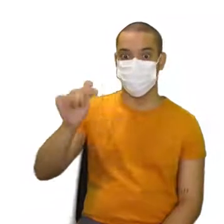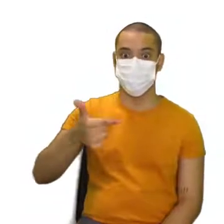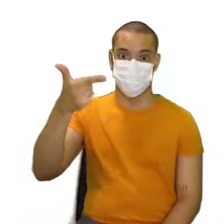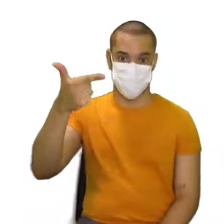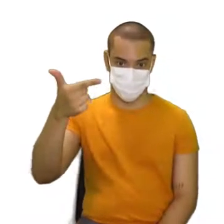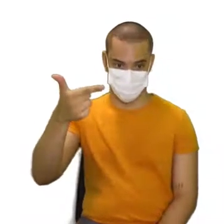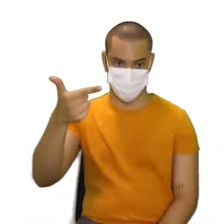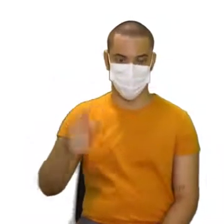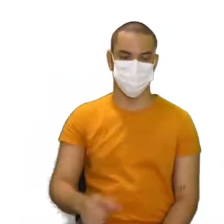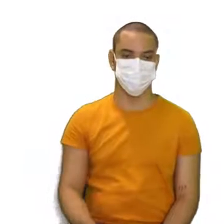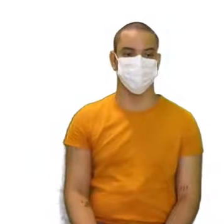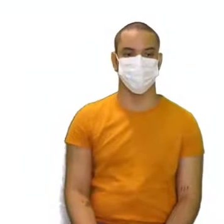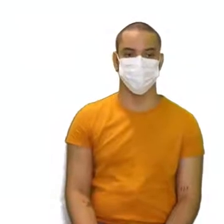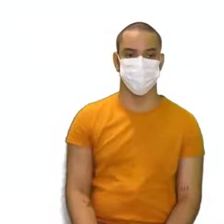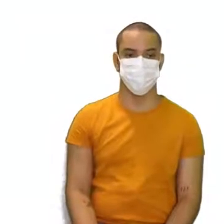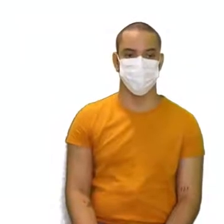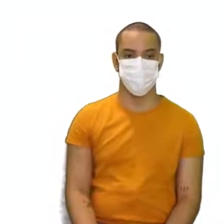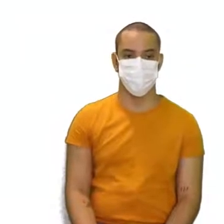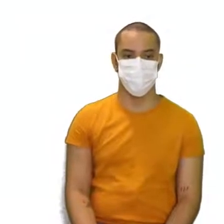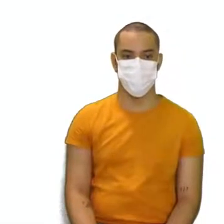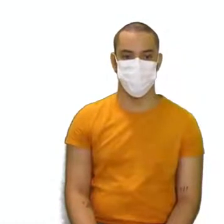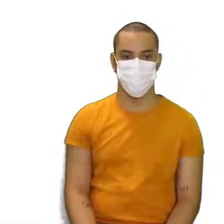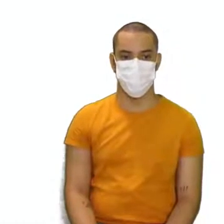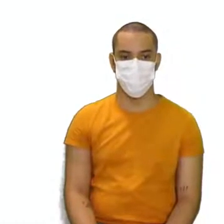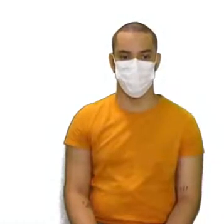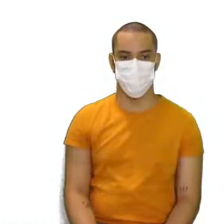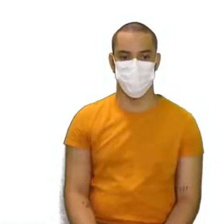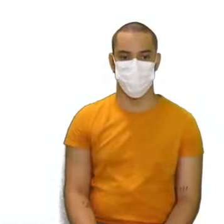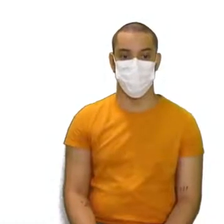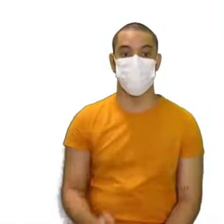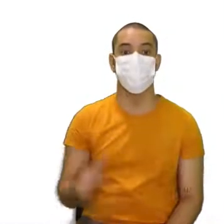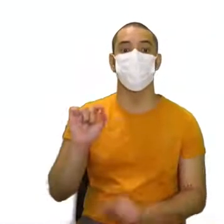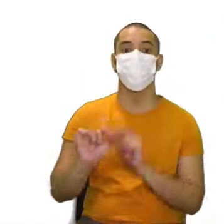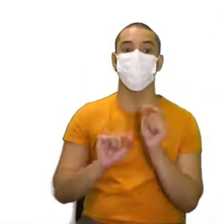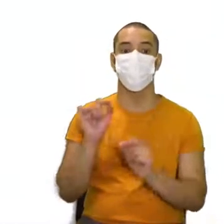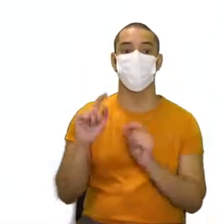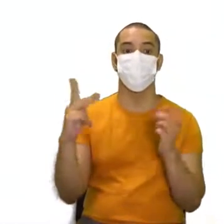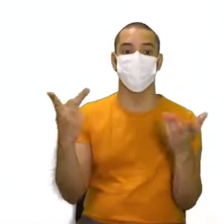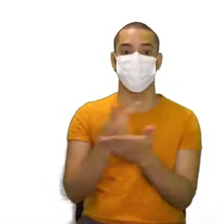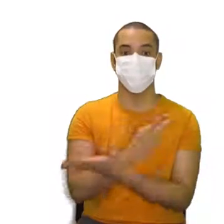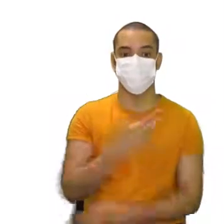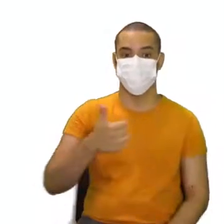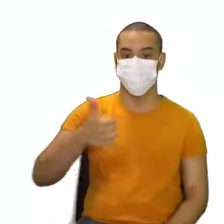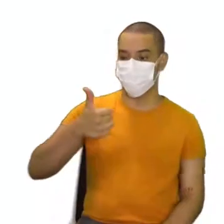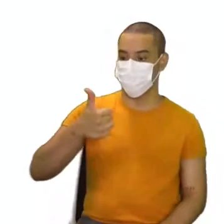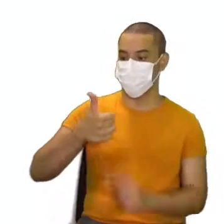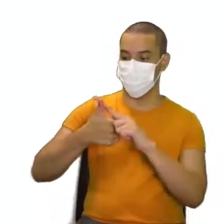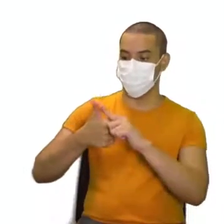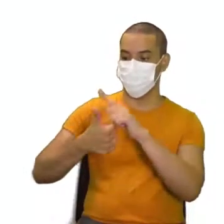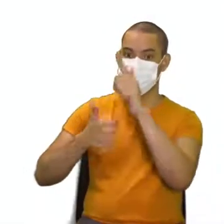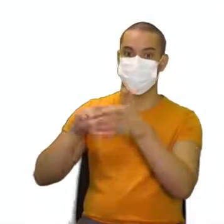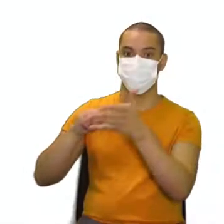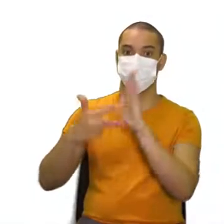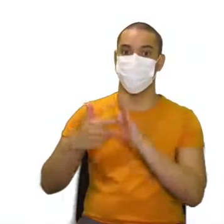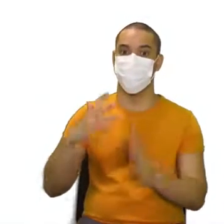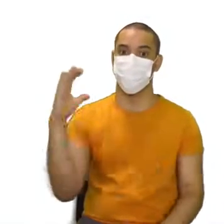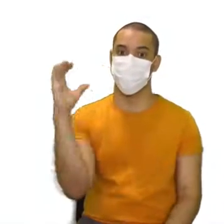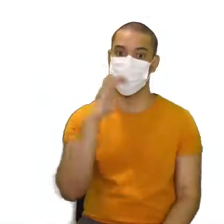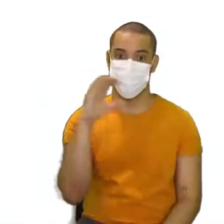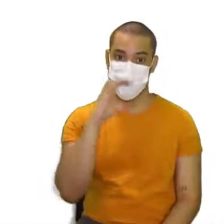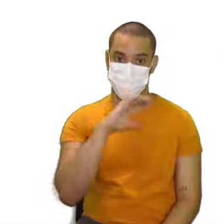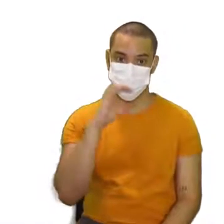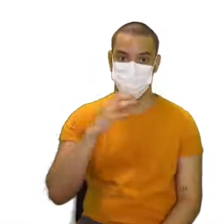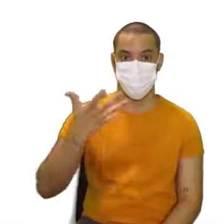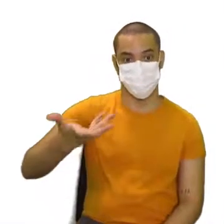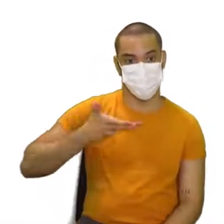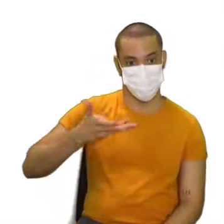ao invés de ser a corrente elétrica olha aqui ó o Polegar tá aonde na direção da velocidade E o